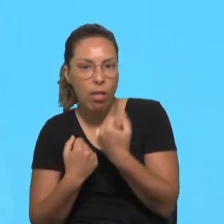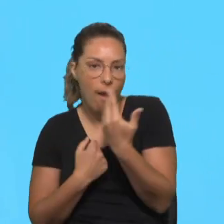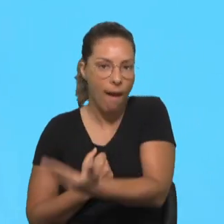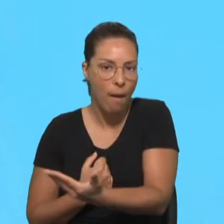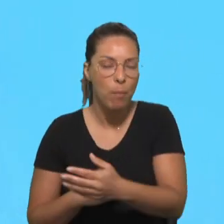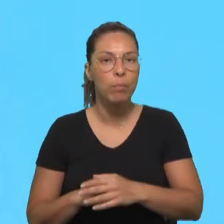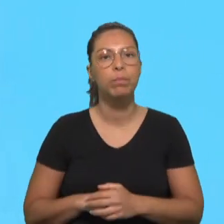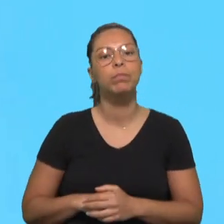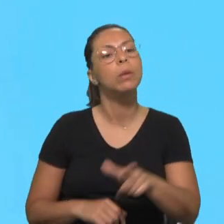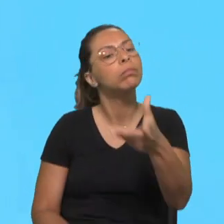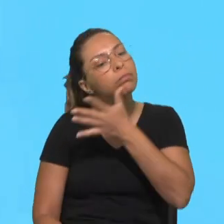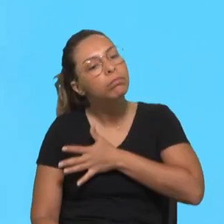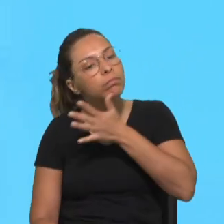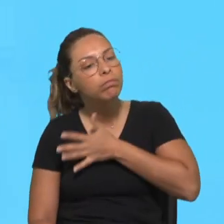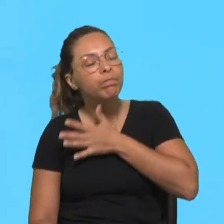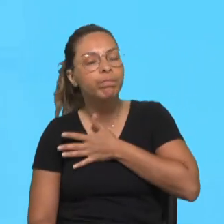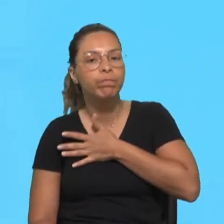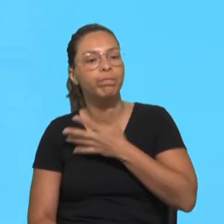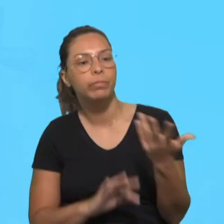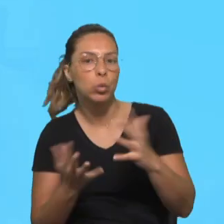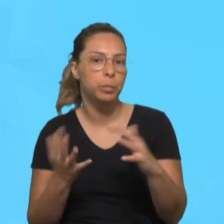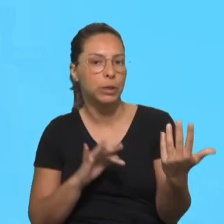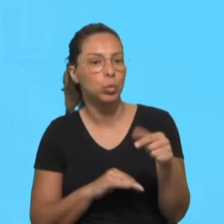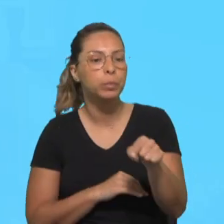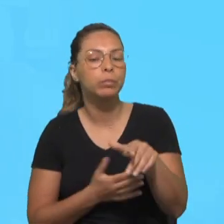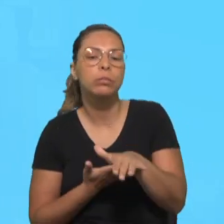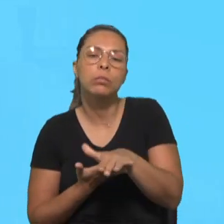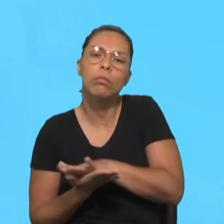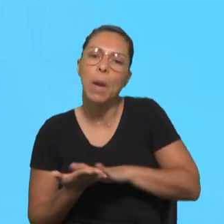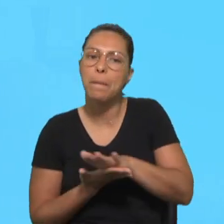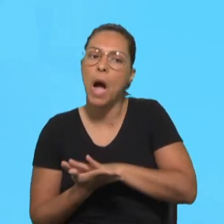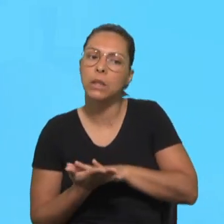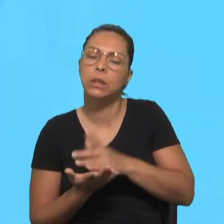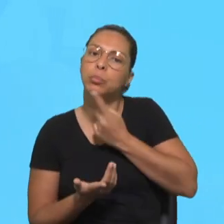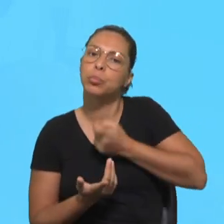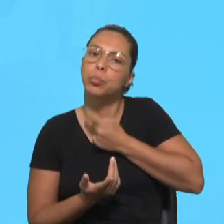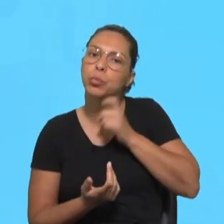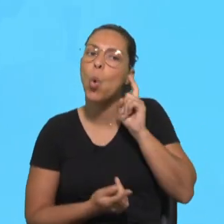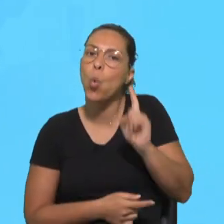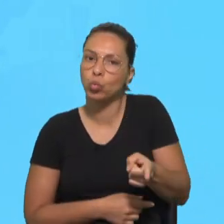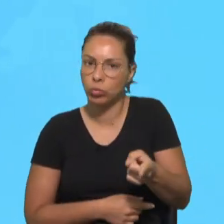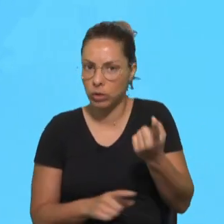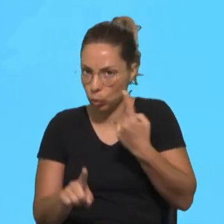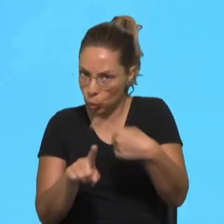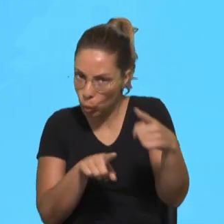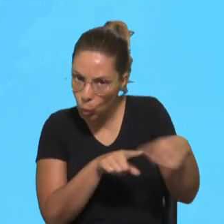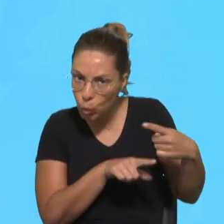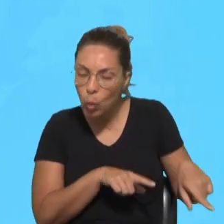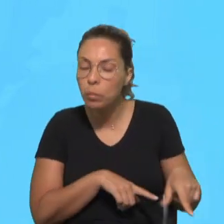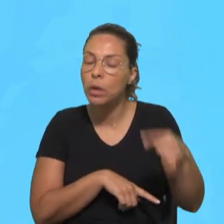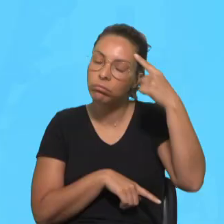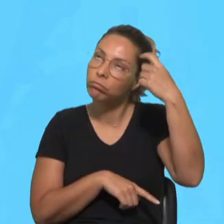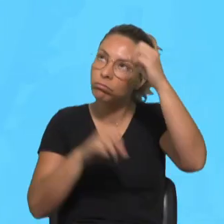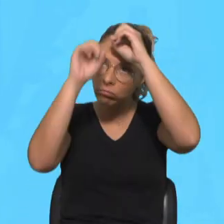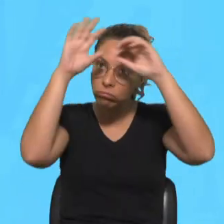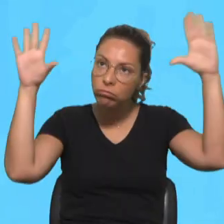pode elucidar sobre aquilo que teve na base deste inquérito. É um inquérito diverso que fala sobre esta percepção, sobre